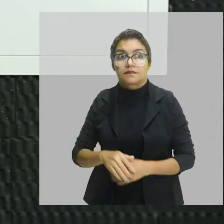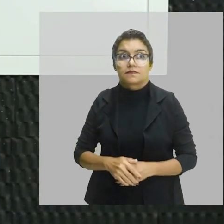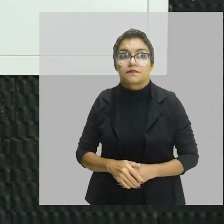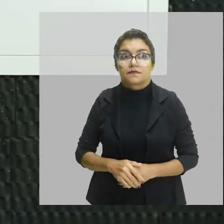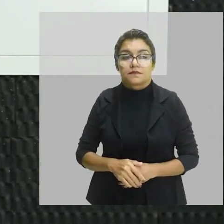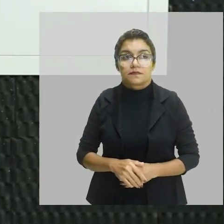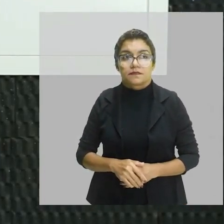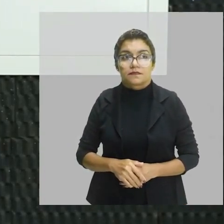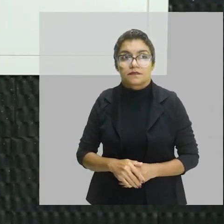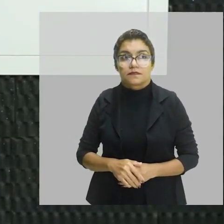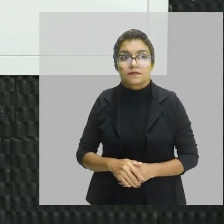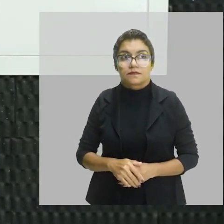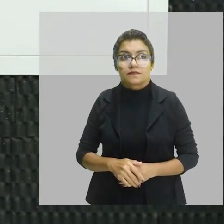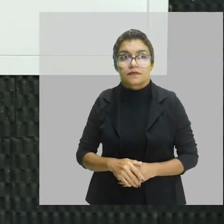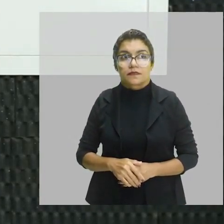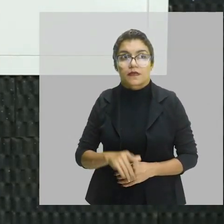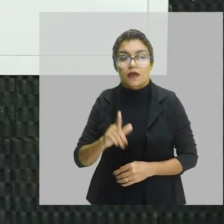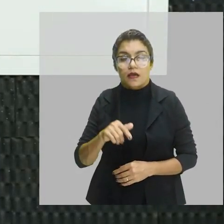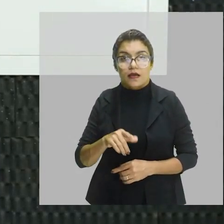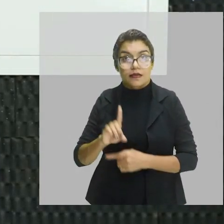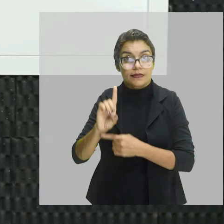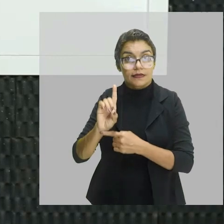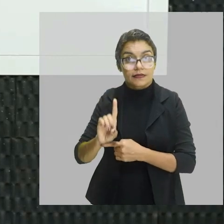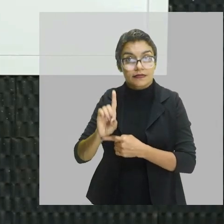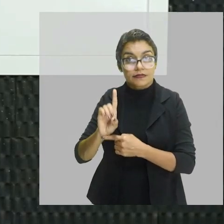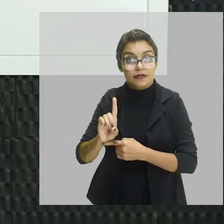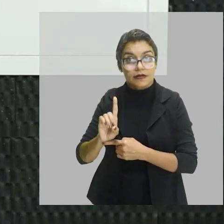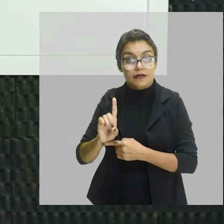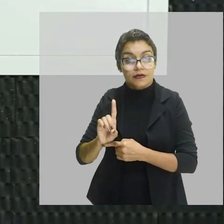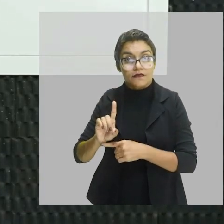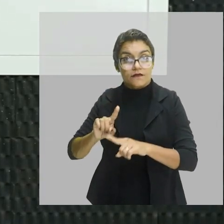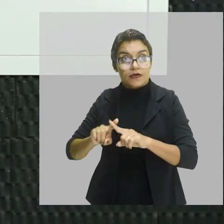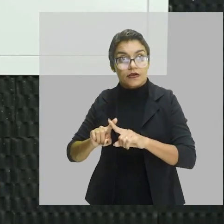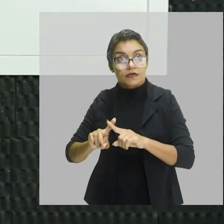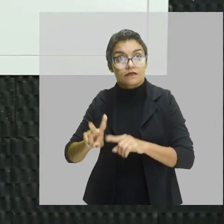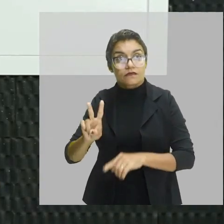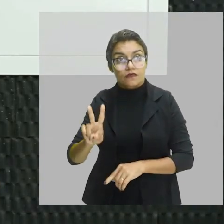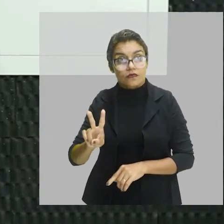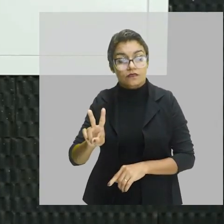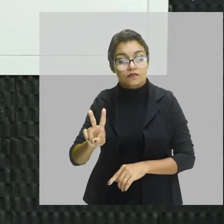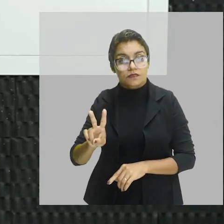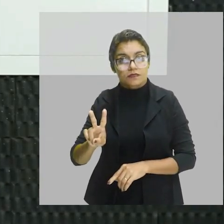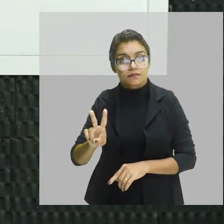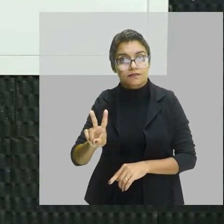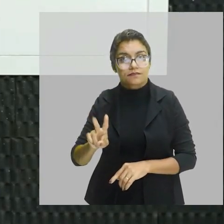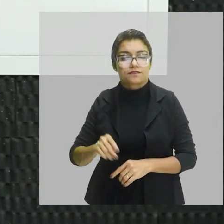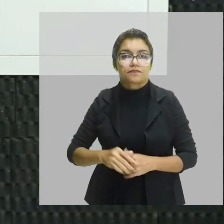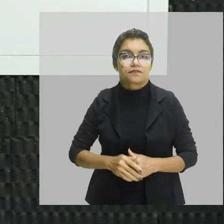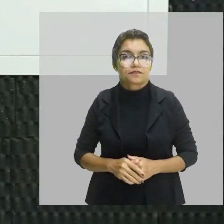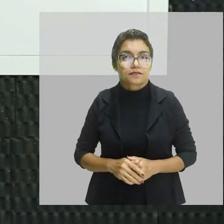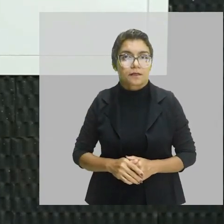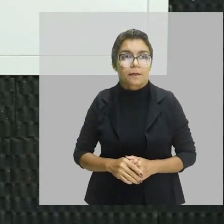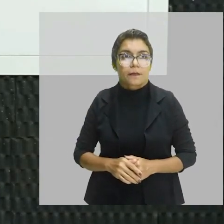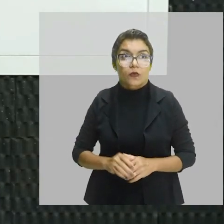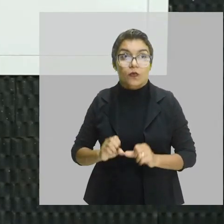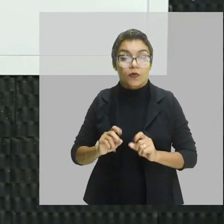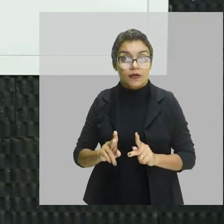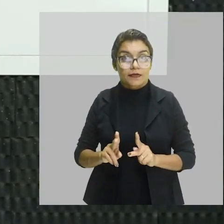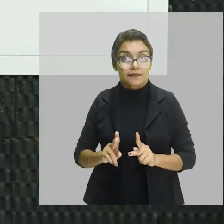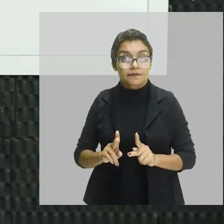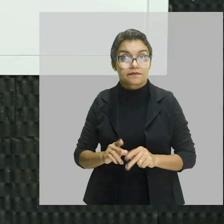o volume, certo? Então massa, densidade vezes o volume, tá